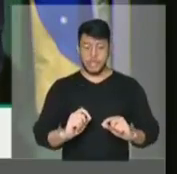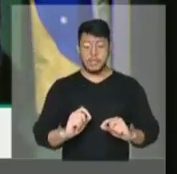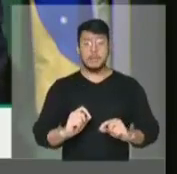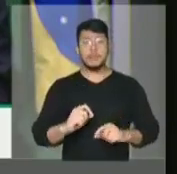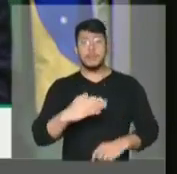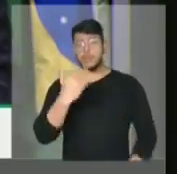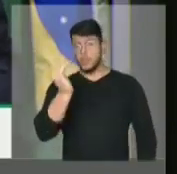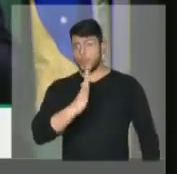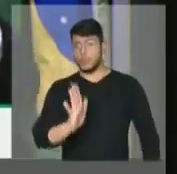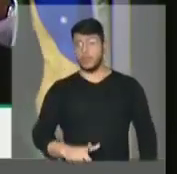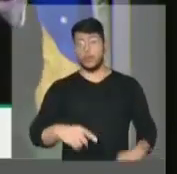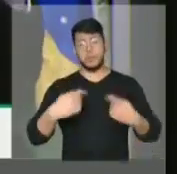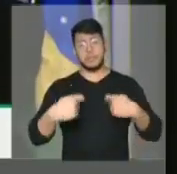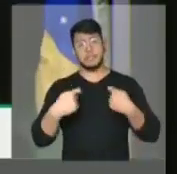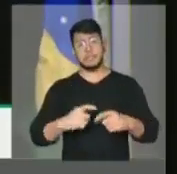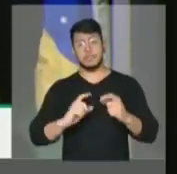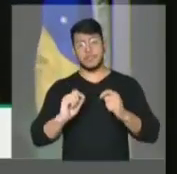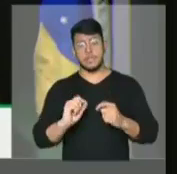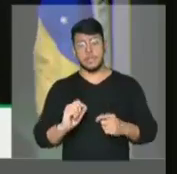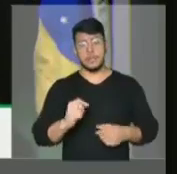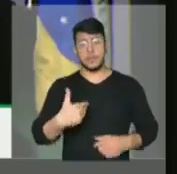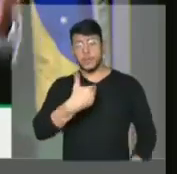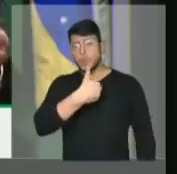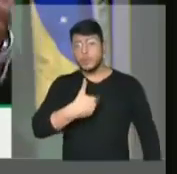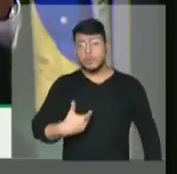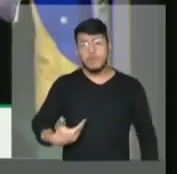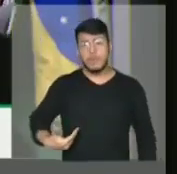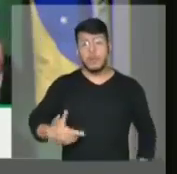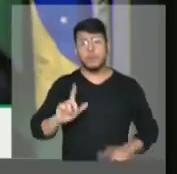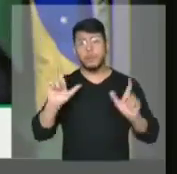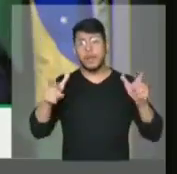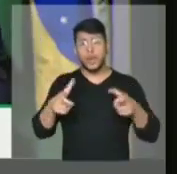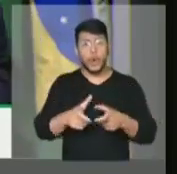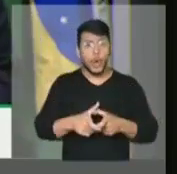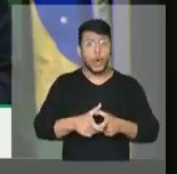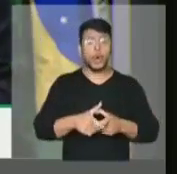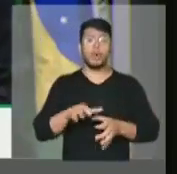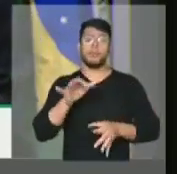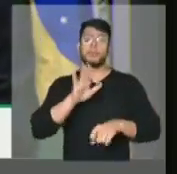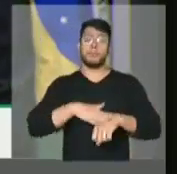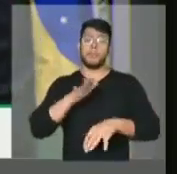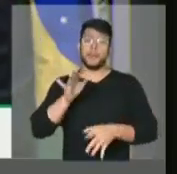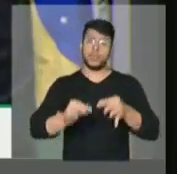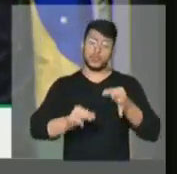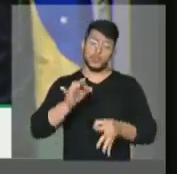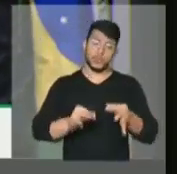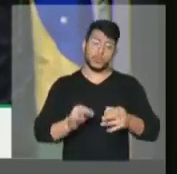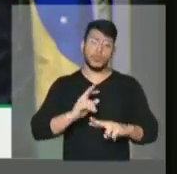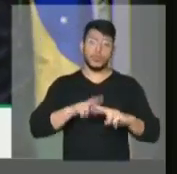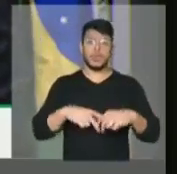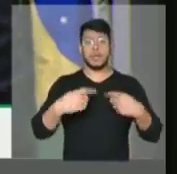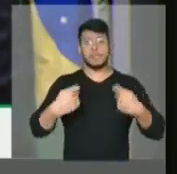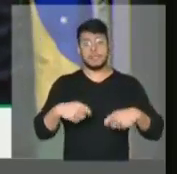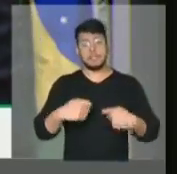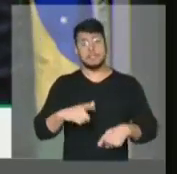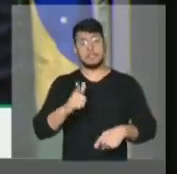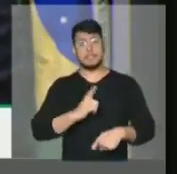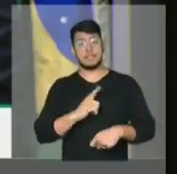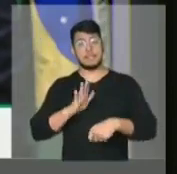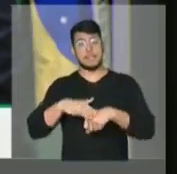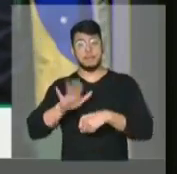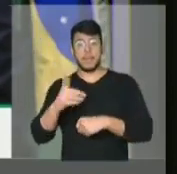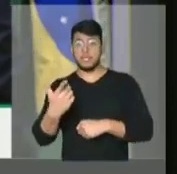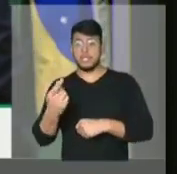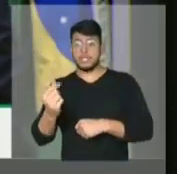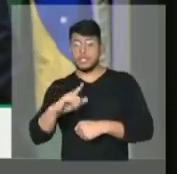Estado menor, um Estado mais enxuto e mais justo, para que sobre dinheiro, para que a